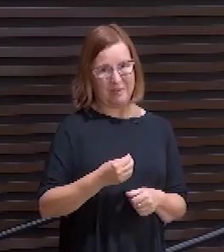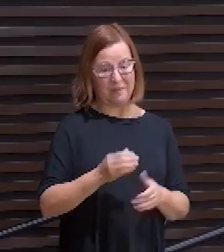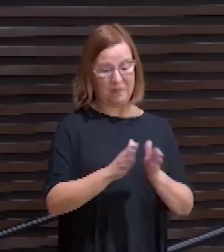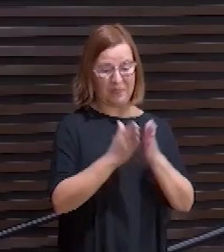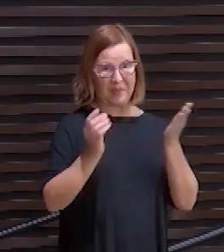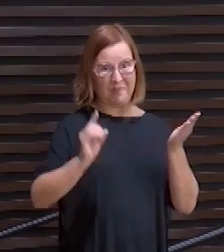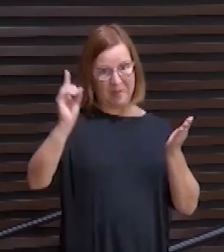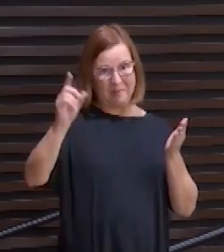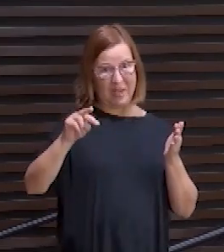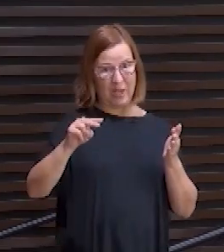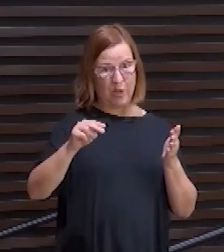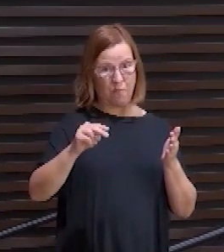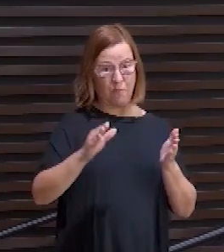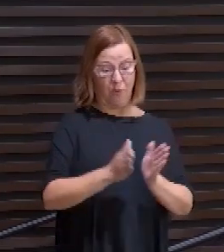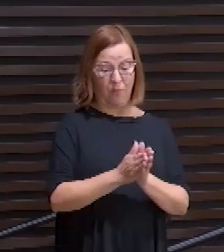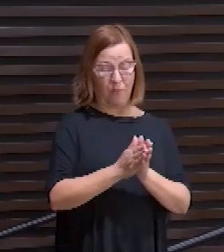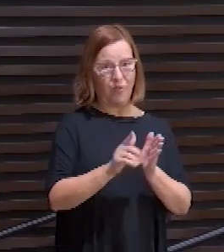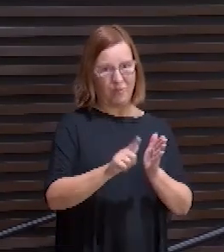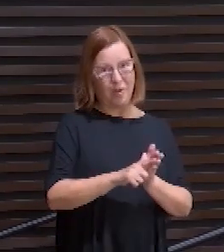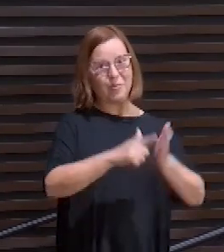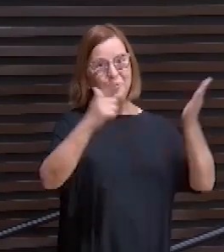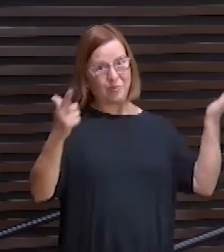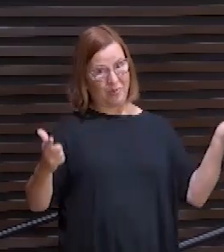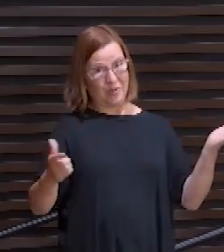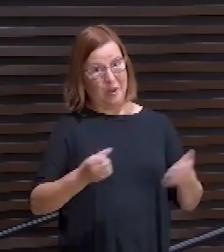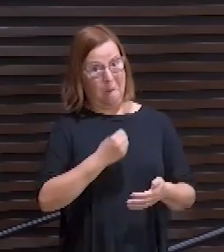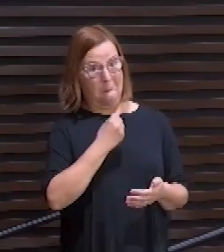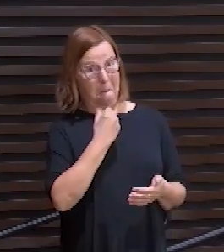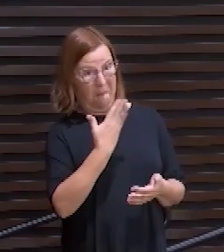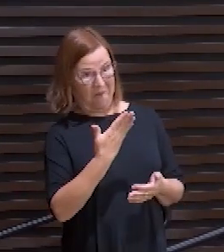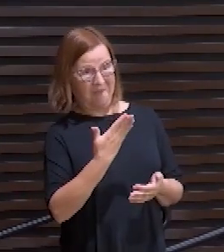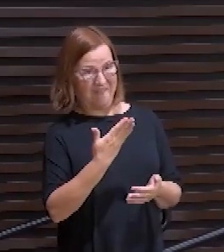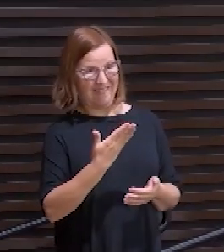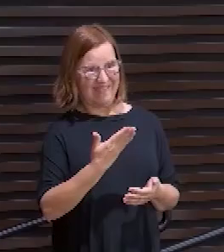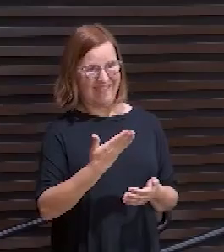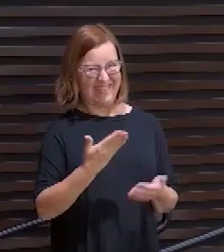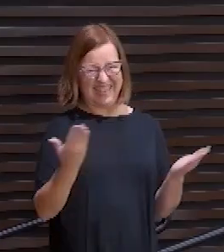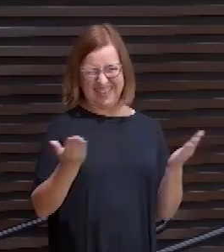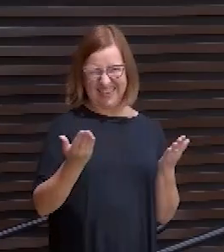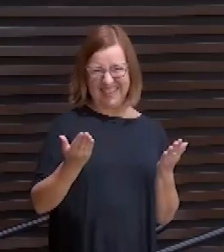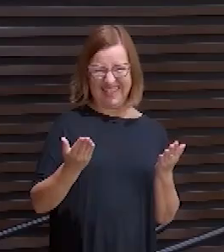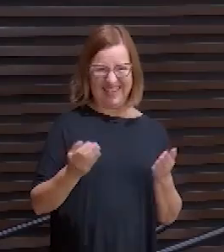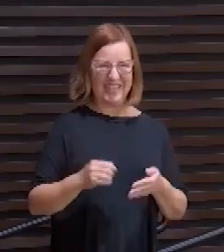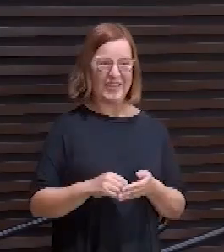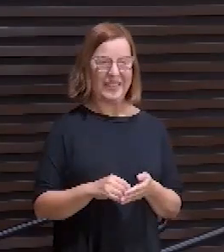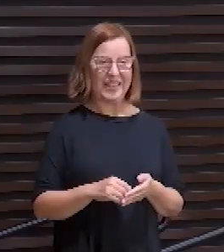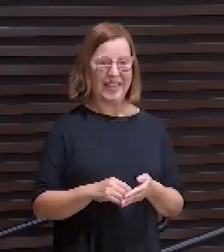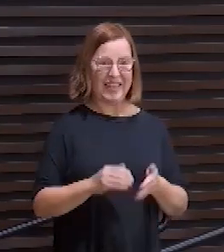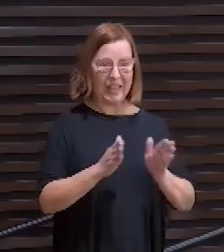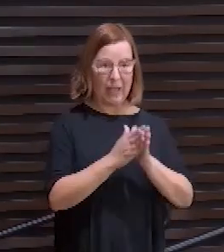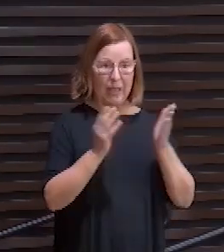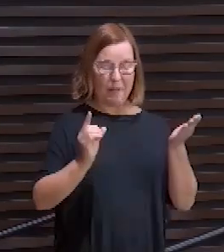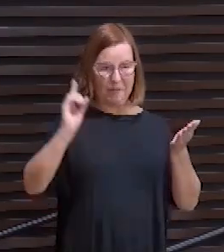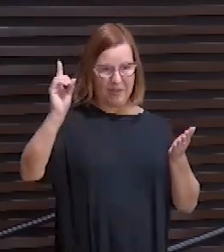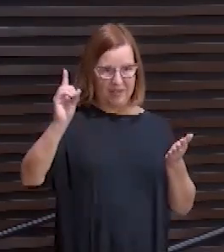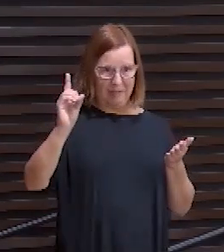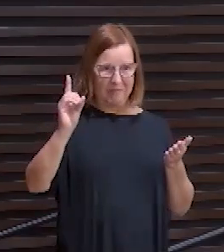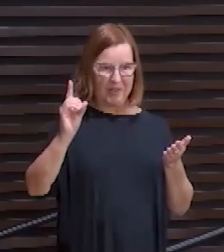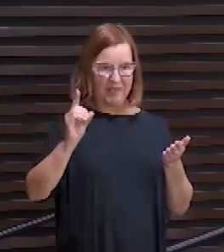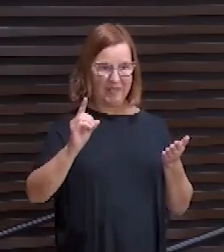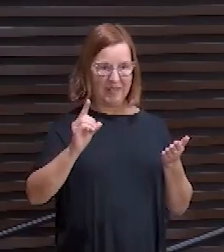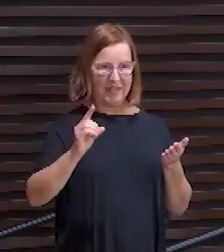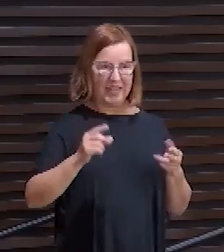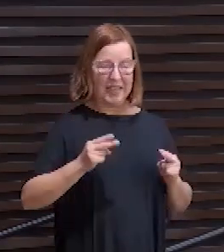Bíblia serve para nos localizar. Um jornal bom, né? Porque não existe mais jornal bom. A Bíblia é o jornal de hoje, ela serve para nos